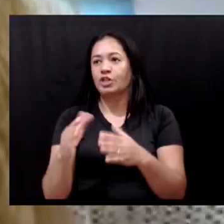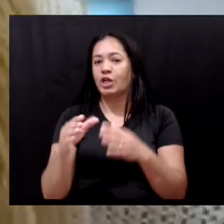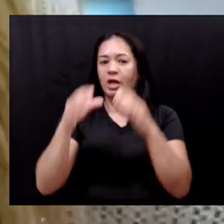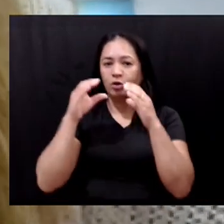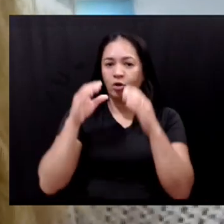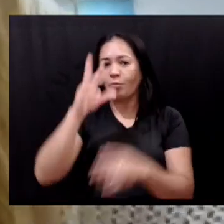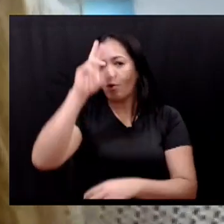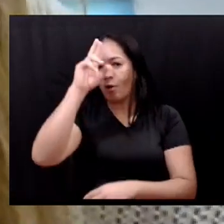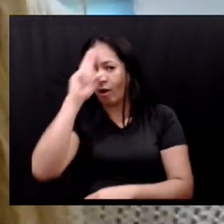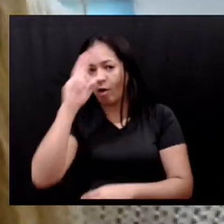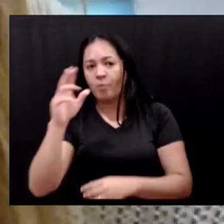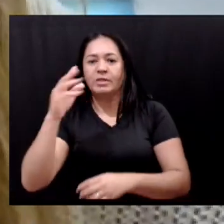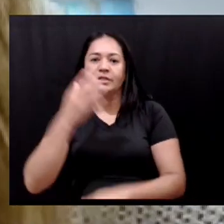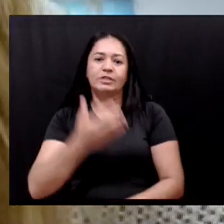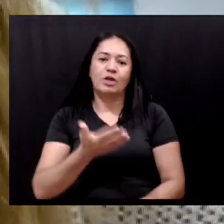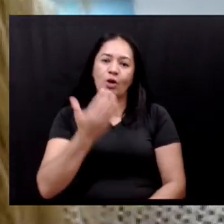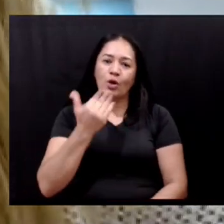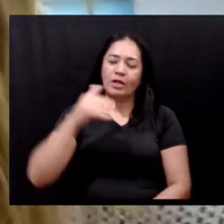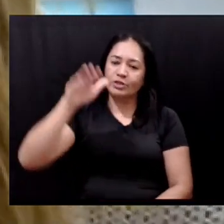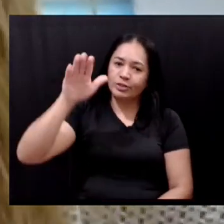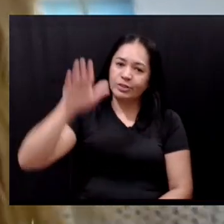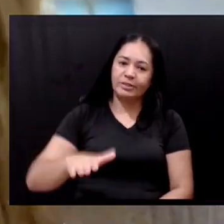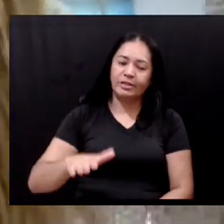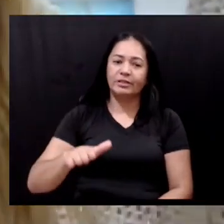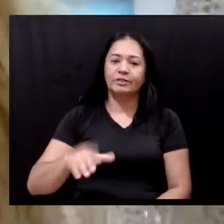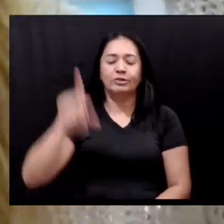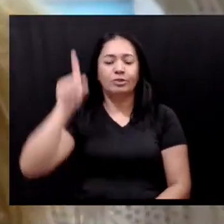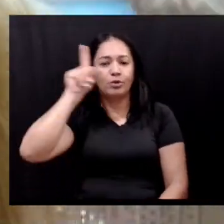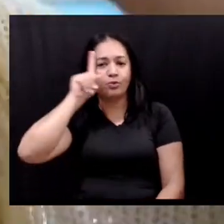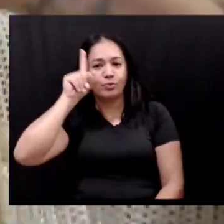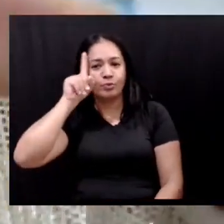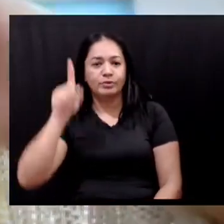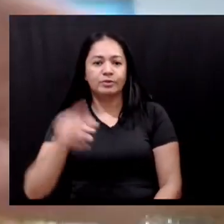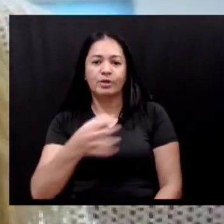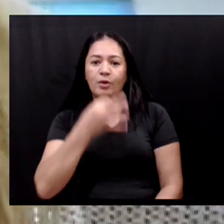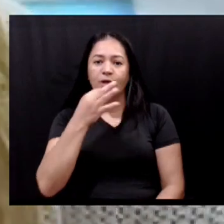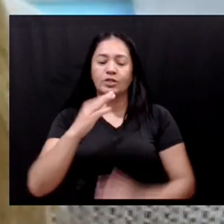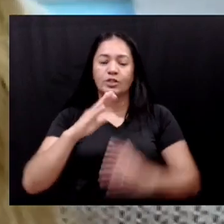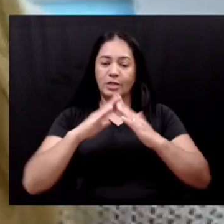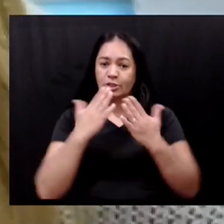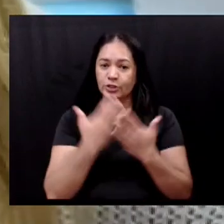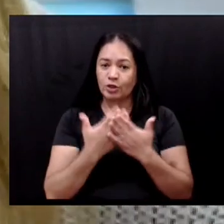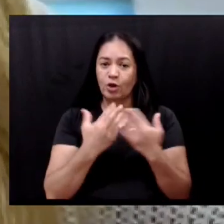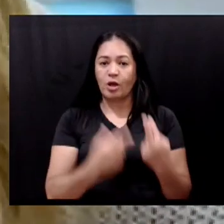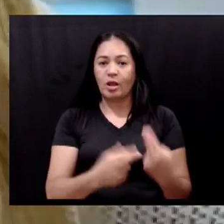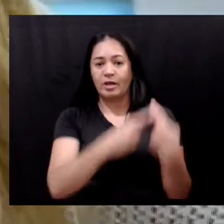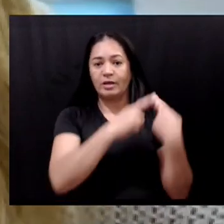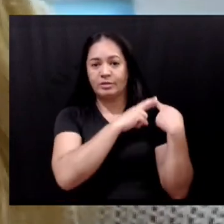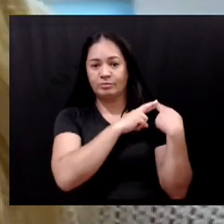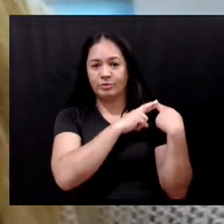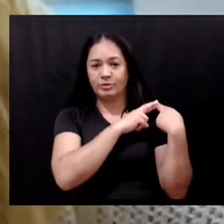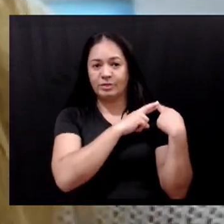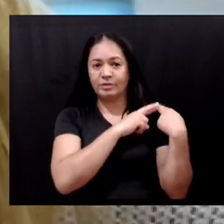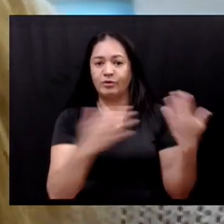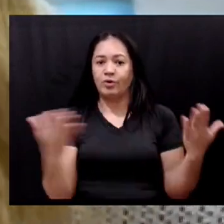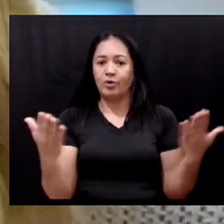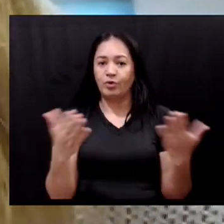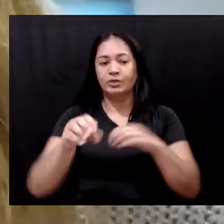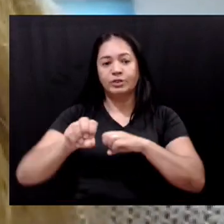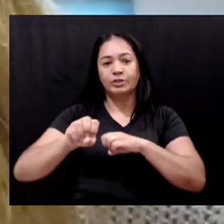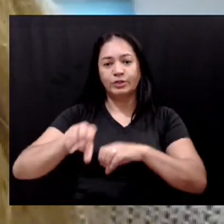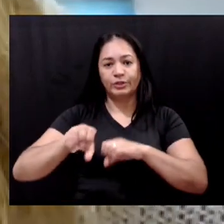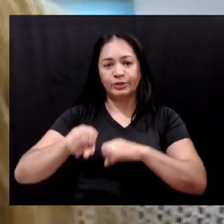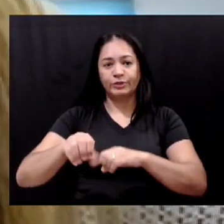tarde, diariamente. Então, eu acho que a escola tem uma responsabilidade grande hoje em dia na educação nutricional dos